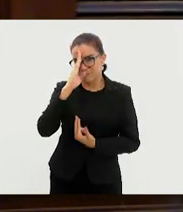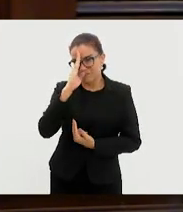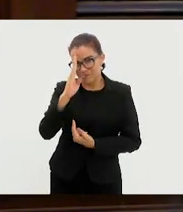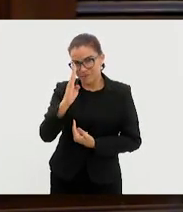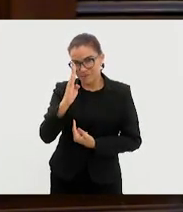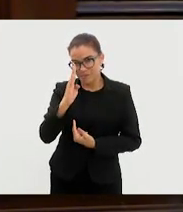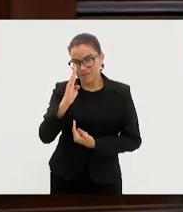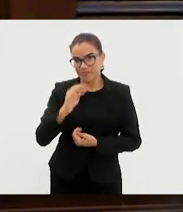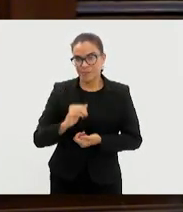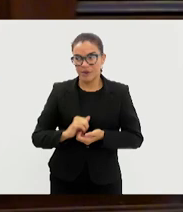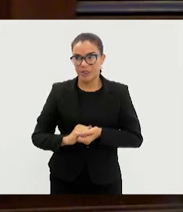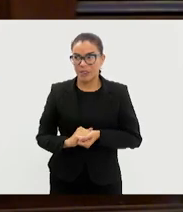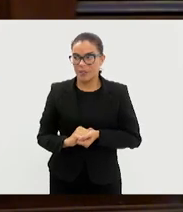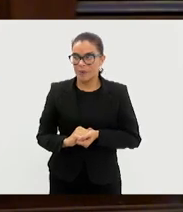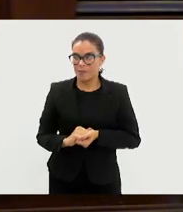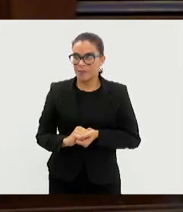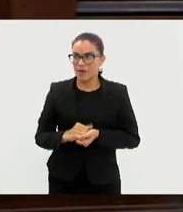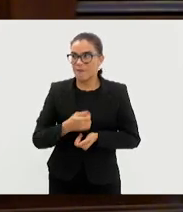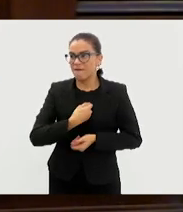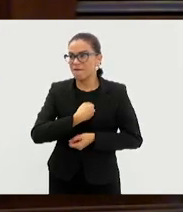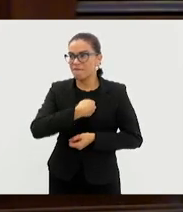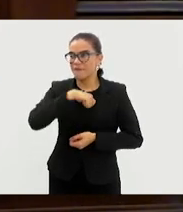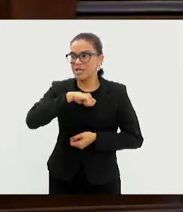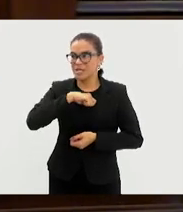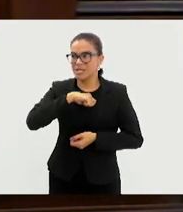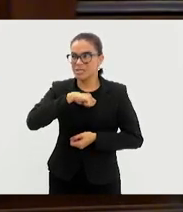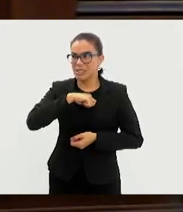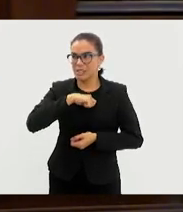a fiscalização.